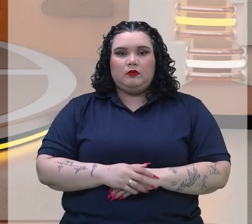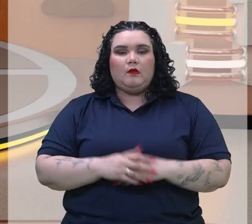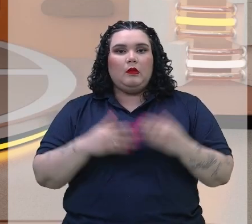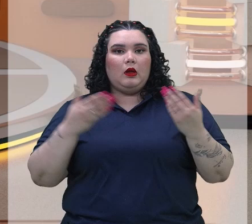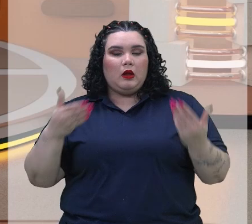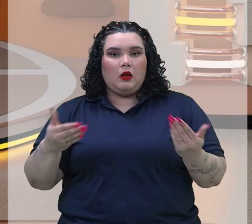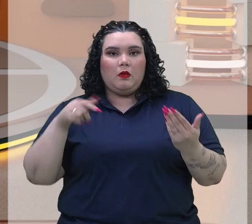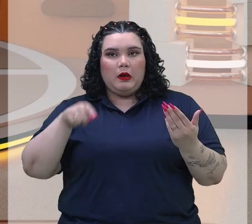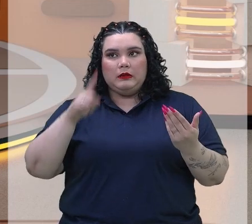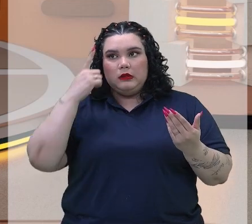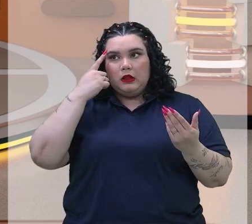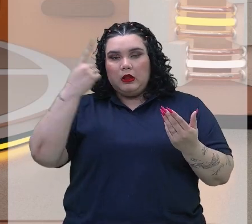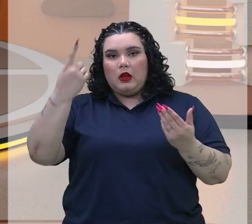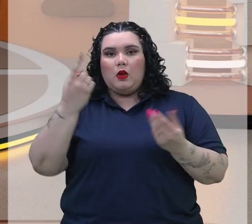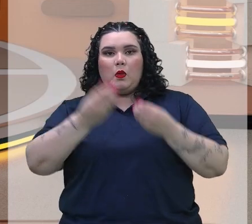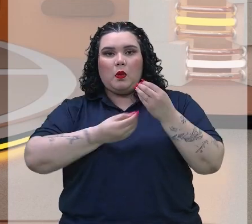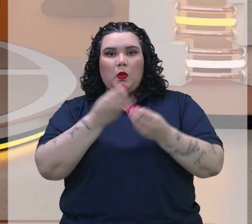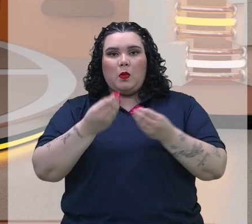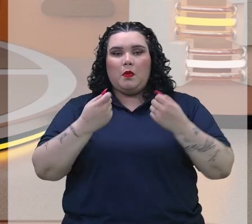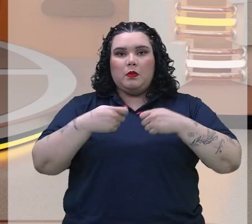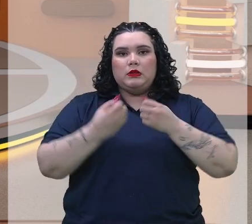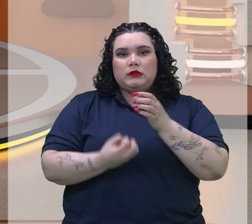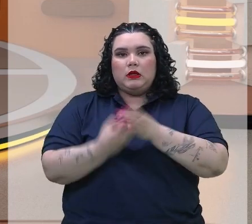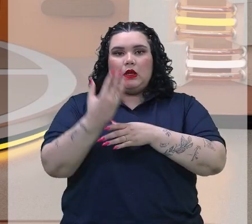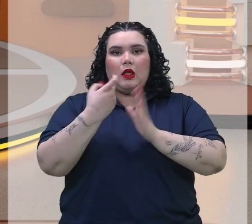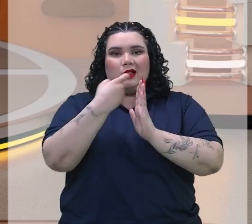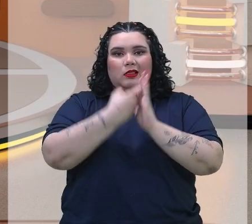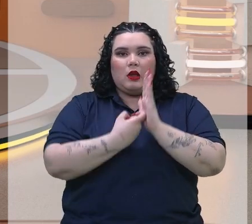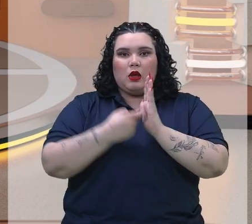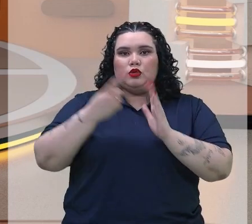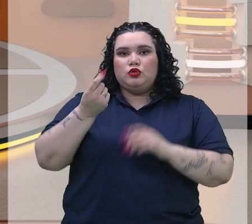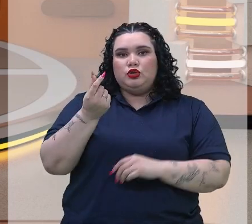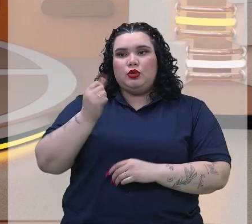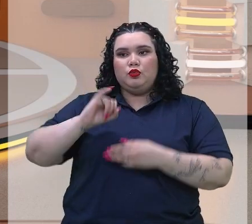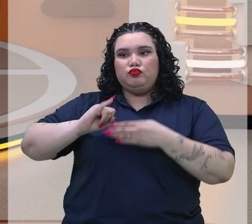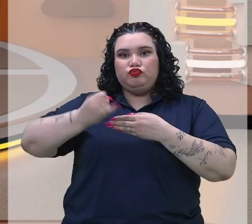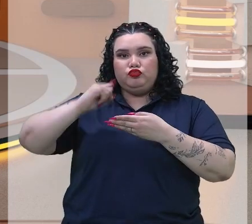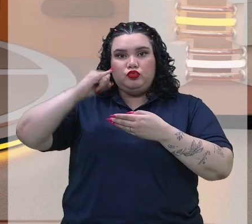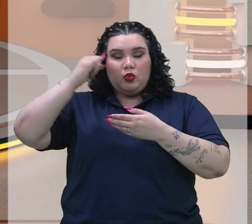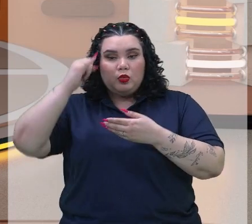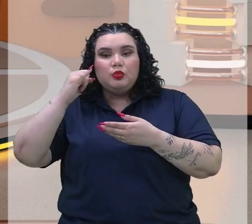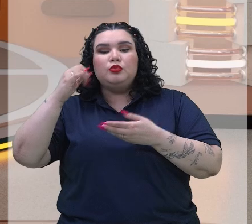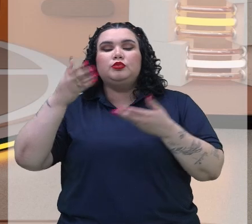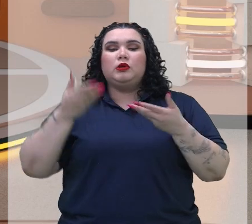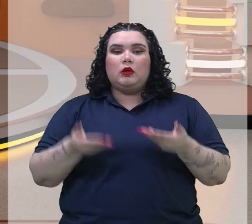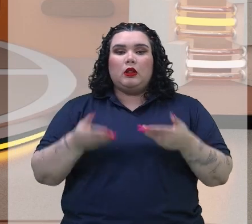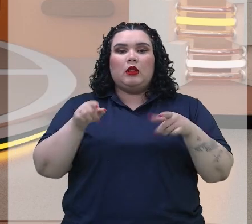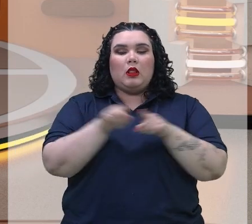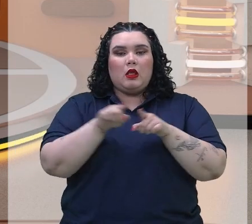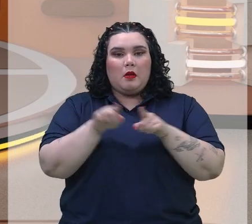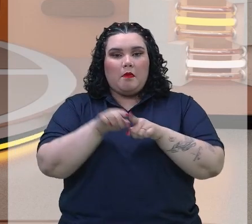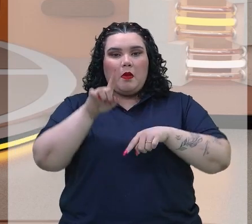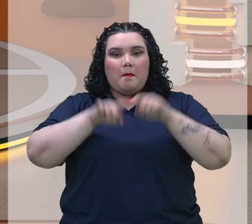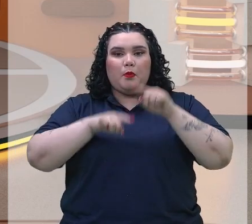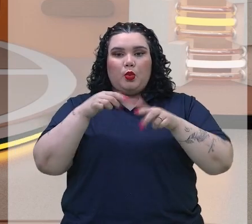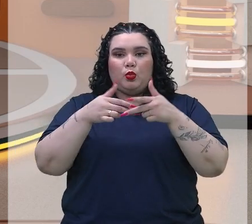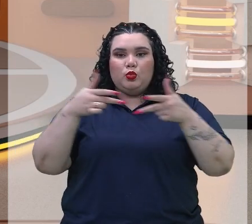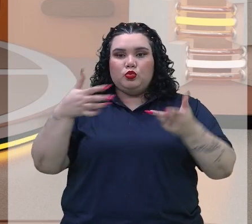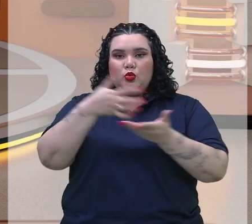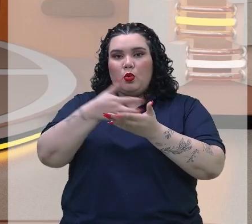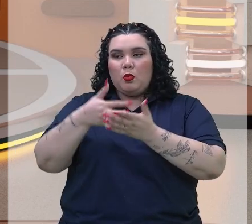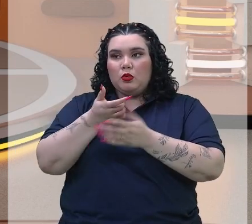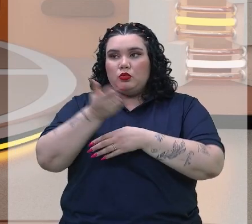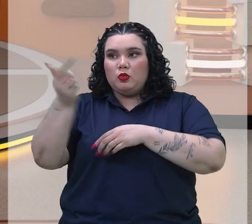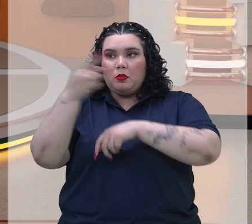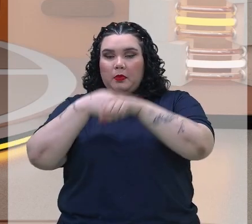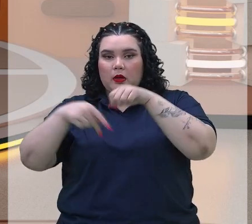protecionismo, de juros, de taxas em produtos que vêm de fora, vem também do mercantilismo. Mas naquela época a gente sabe